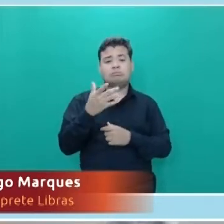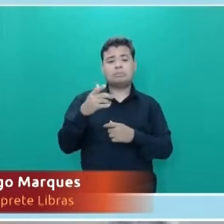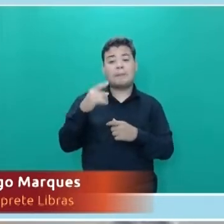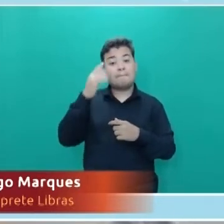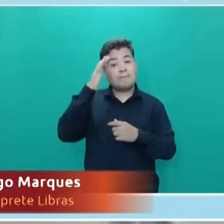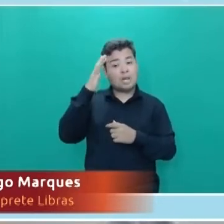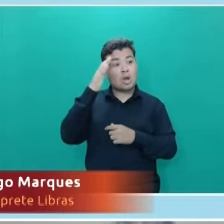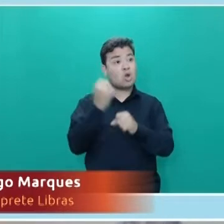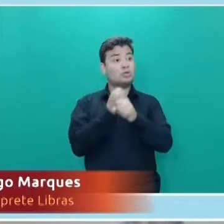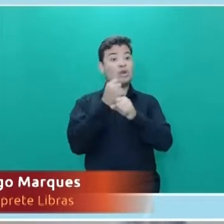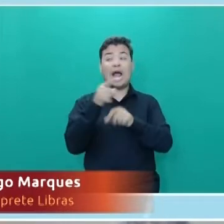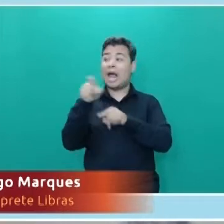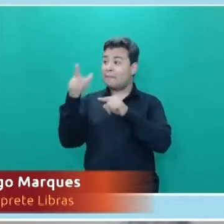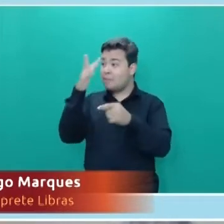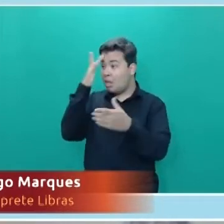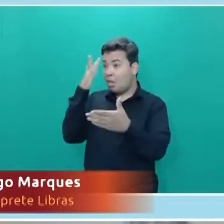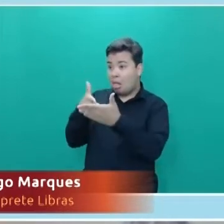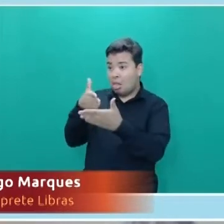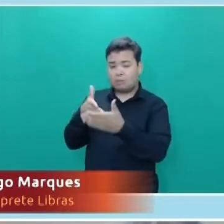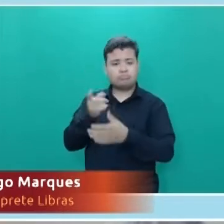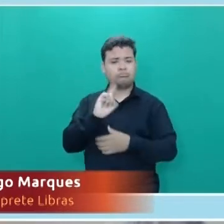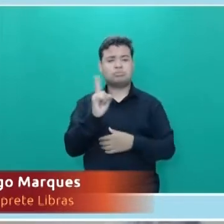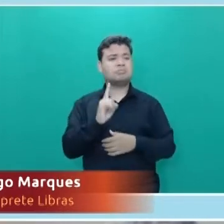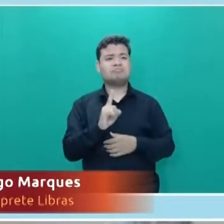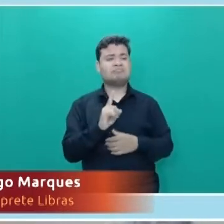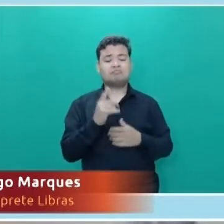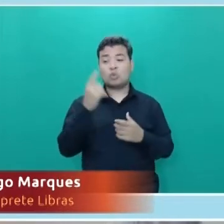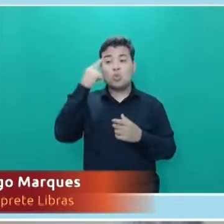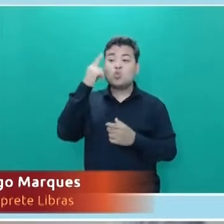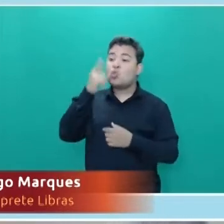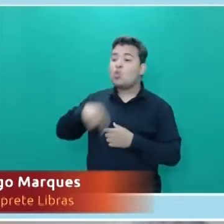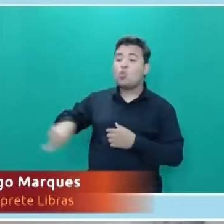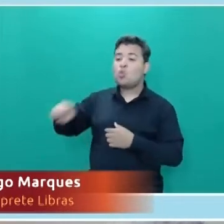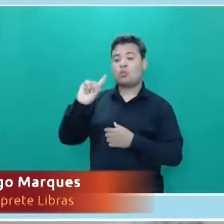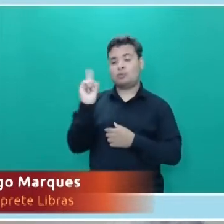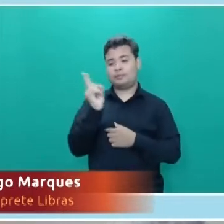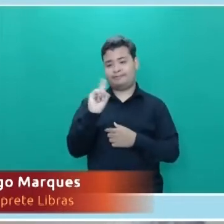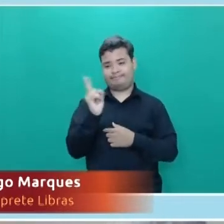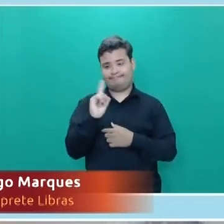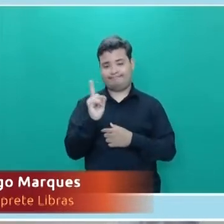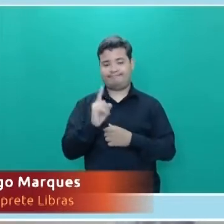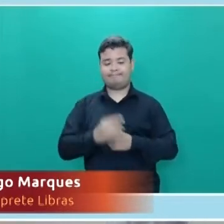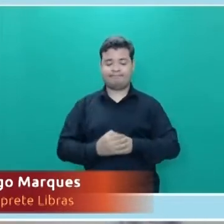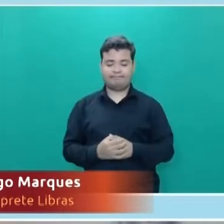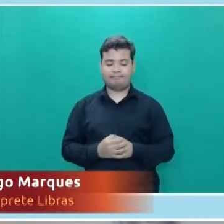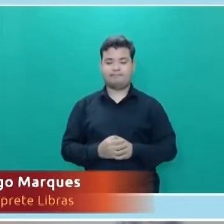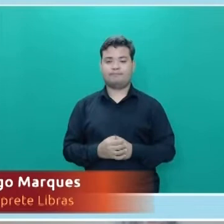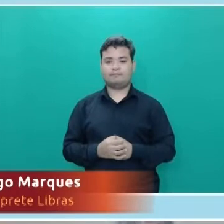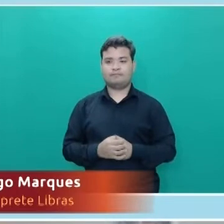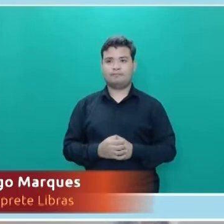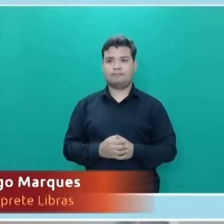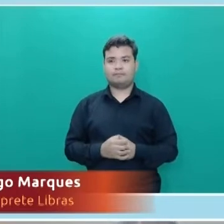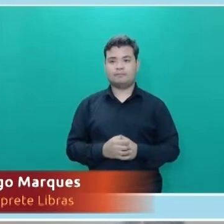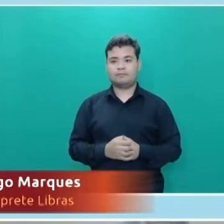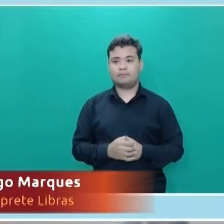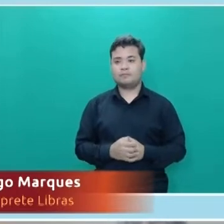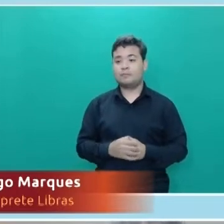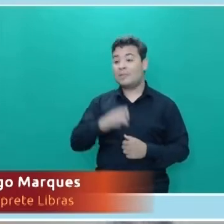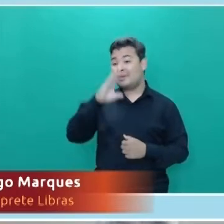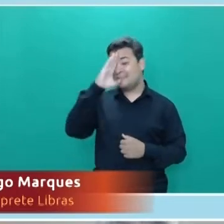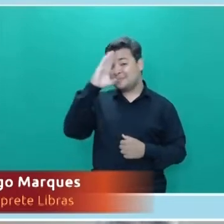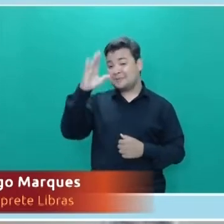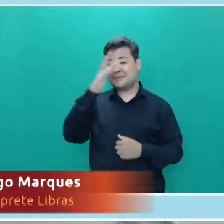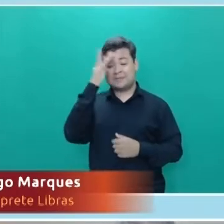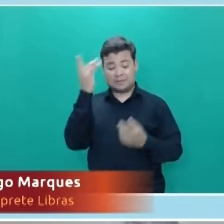mobilidade reduzida, como são pessoas que têm sequelas da polio, né? Principalmente sequelas motores.